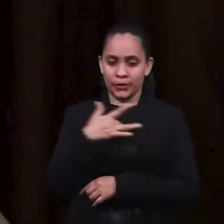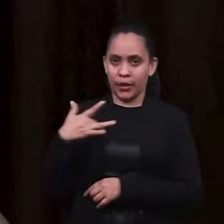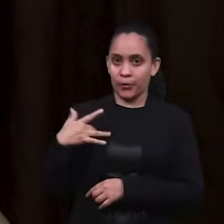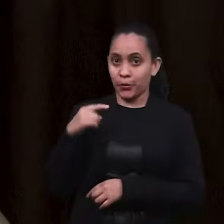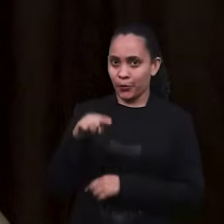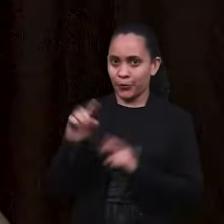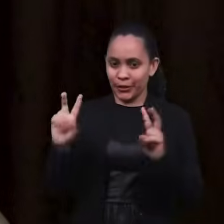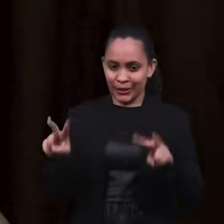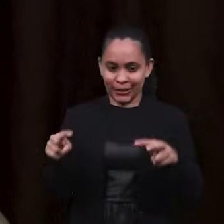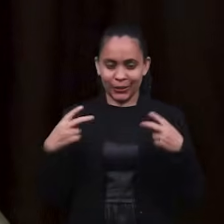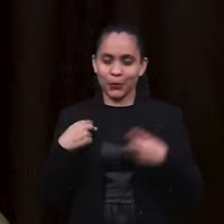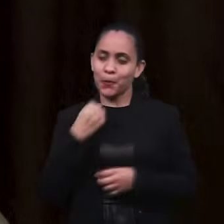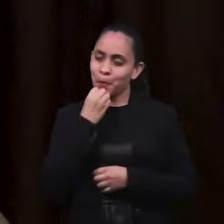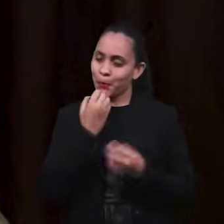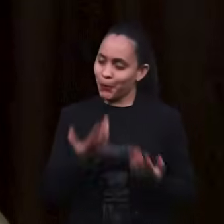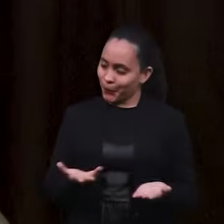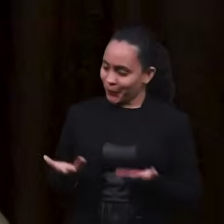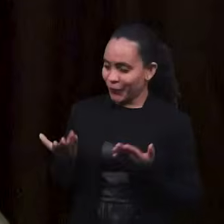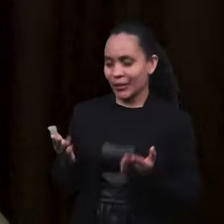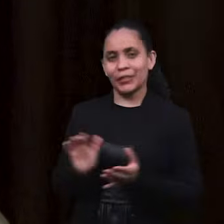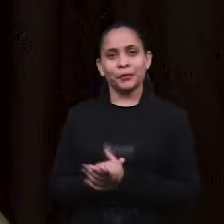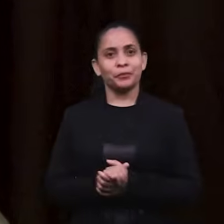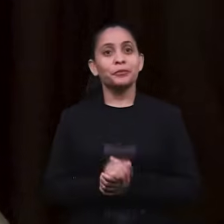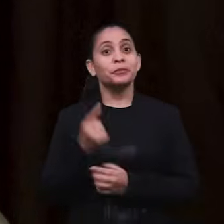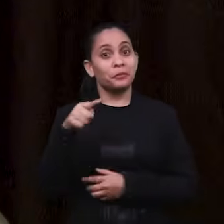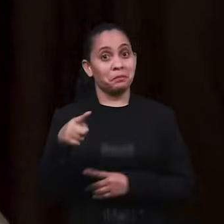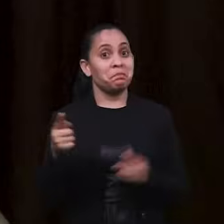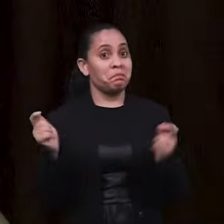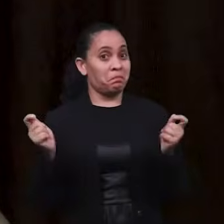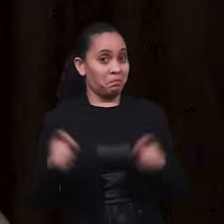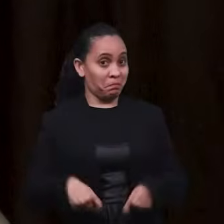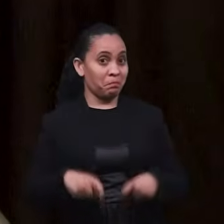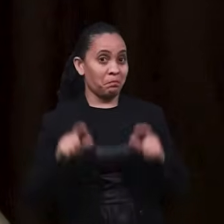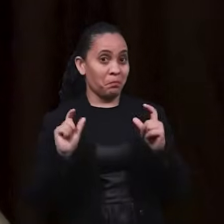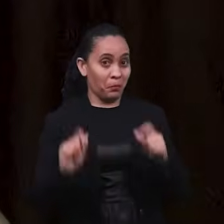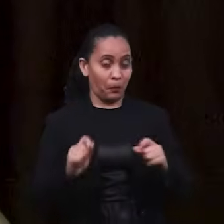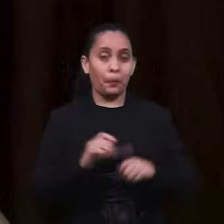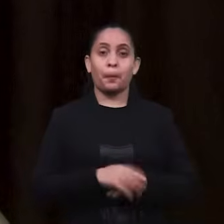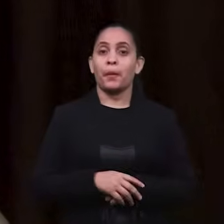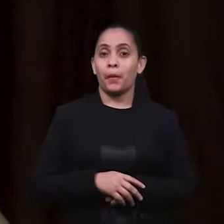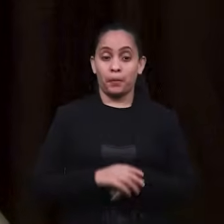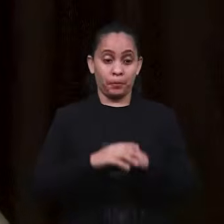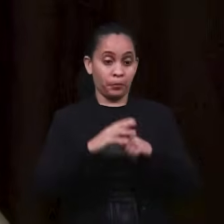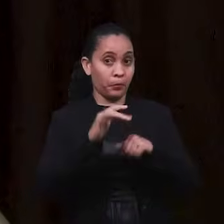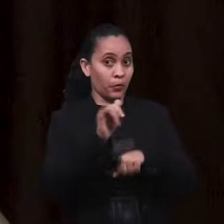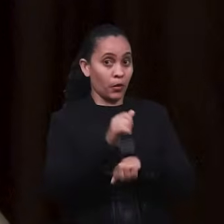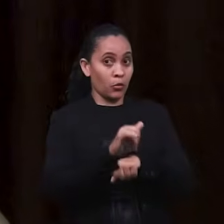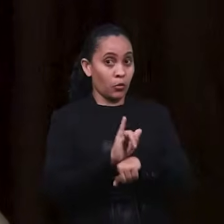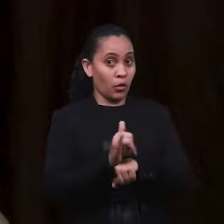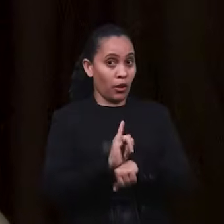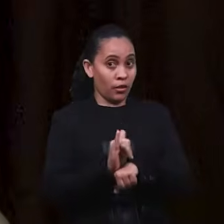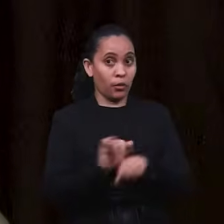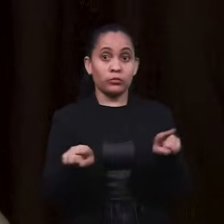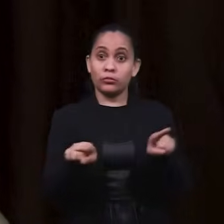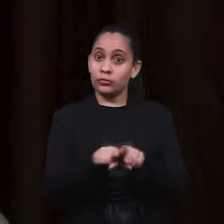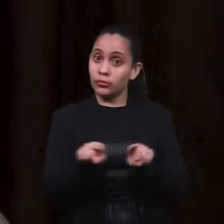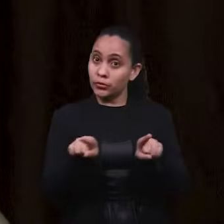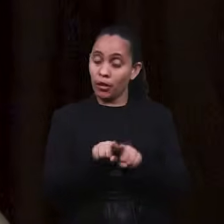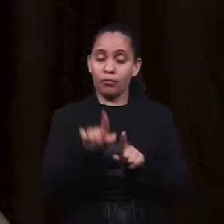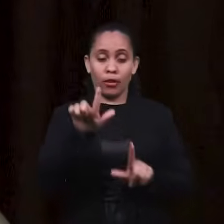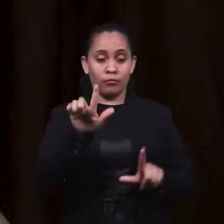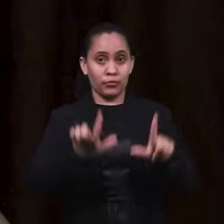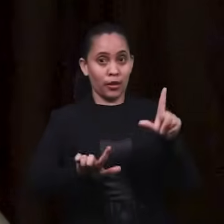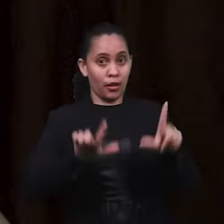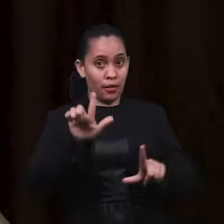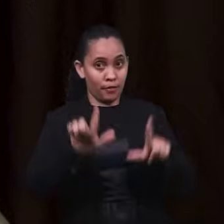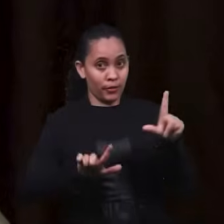que nos assiste, seja muito bem-vindo. Você também pode nos acompanhar além do canal do YouTube da Igreja, também como os canais de